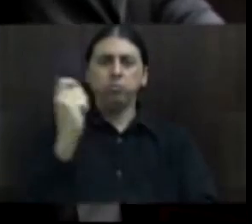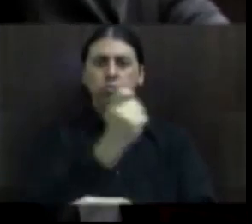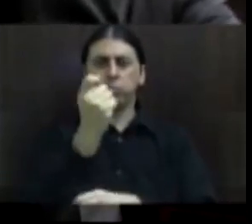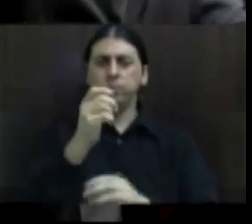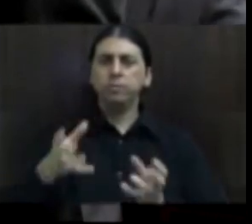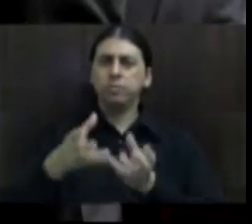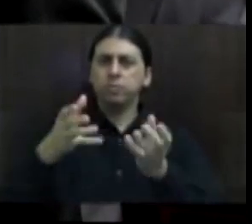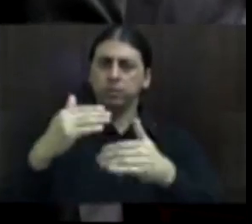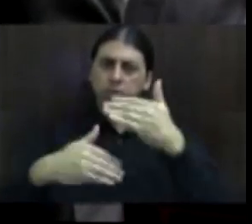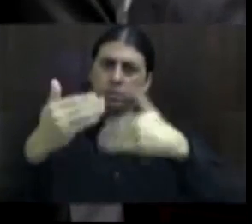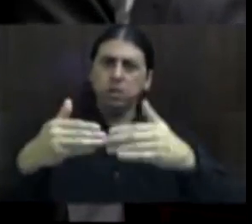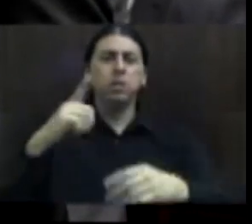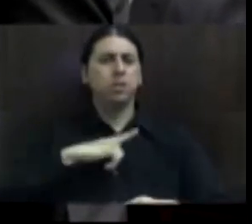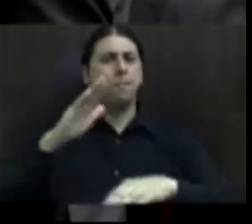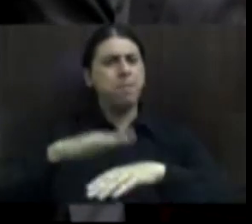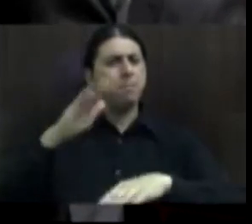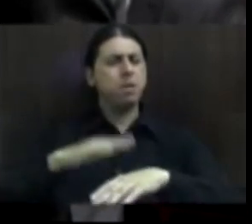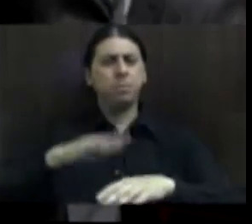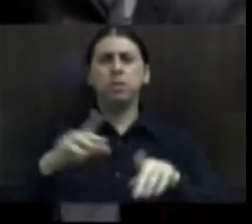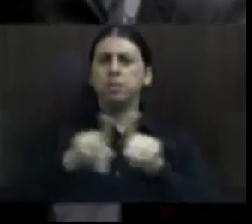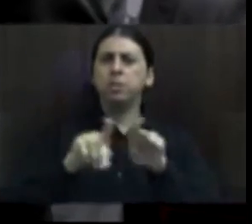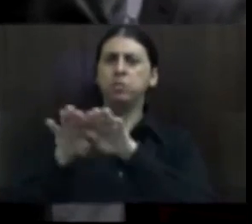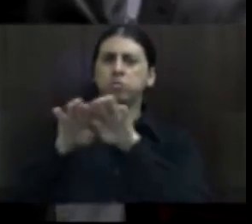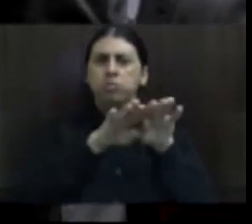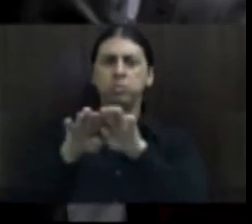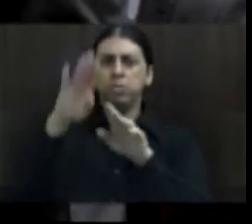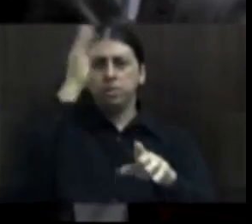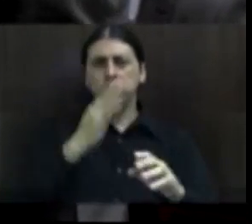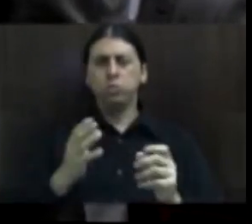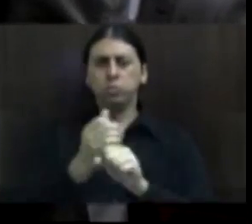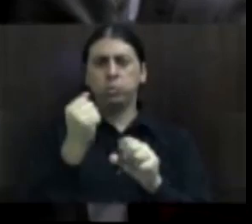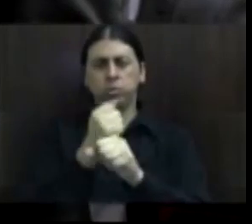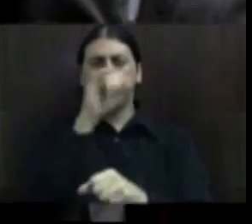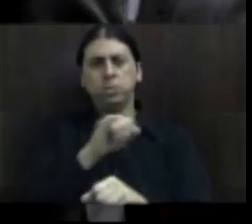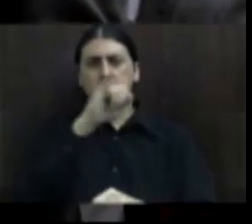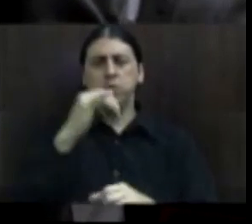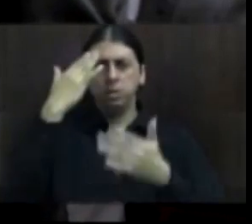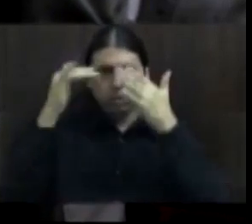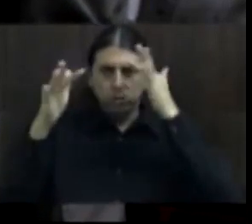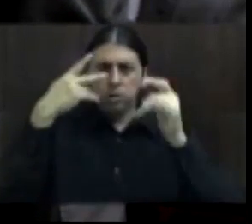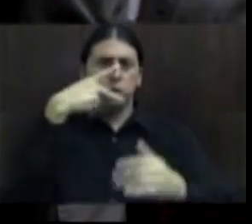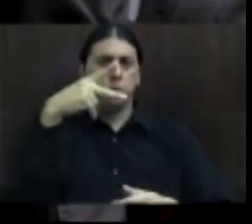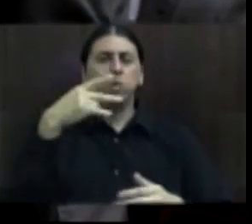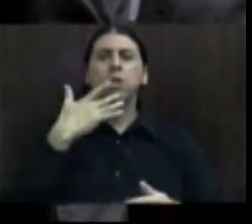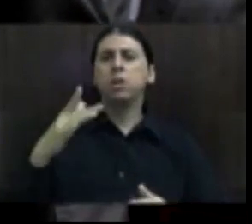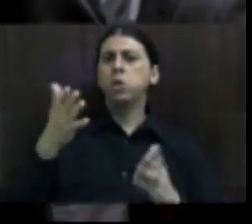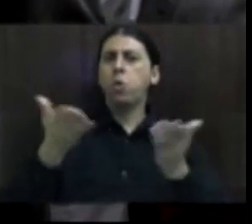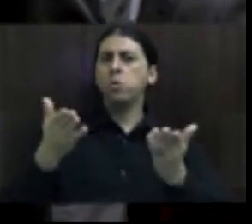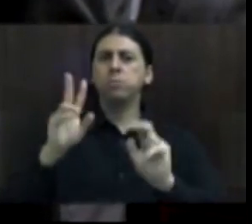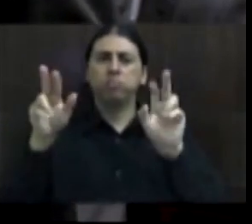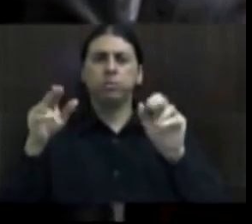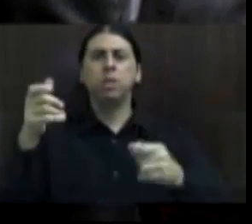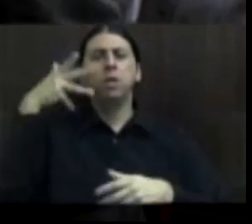frente tenha isto e não só o estado o país como um todo e portanto importância sua reflexão na tarde de hoje trazendo